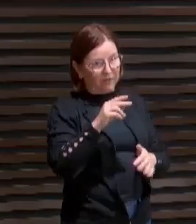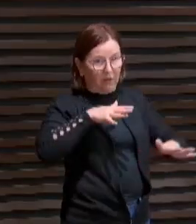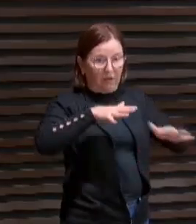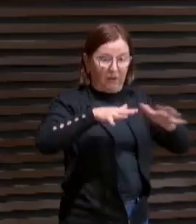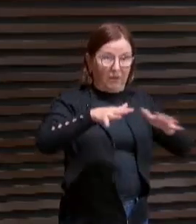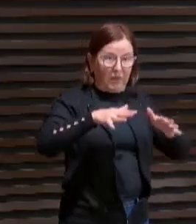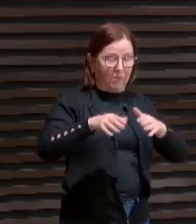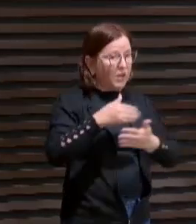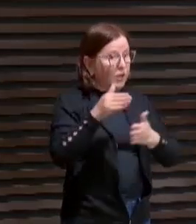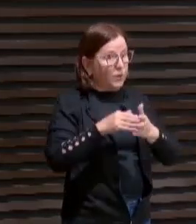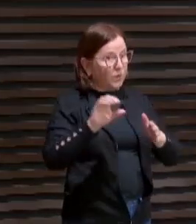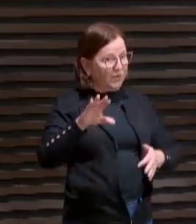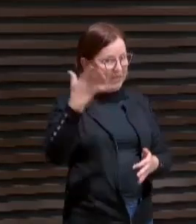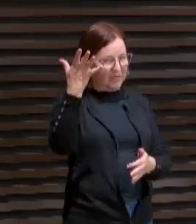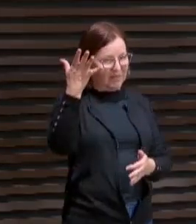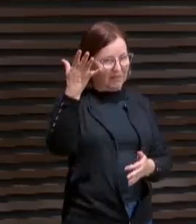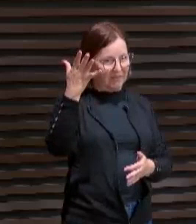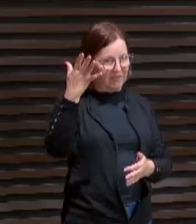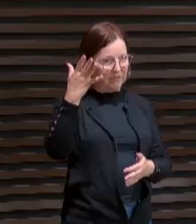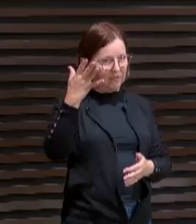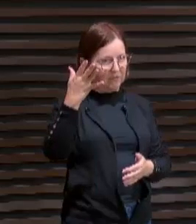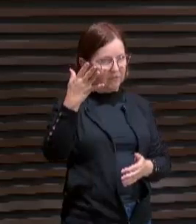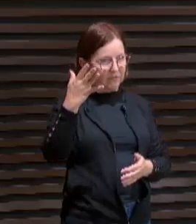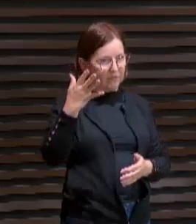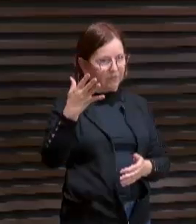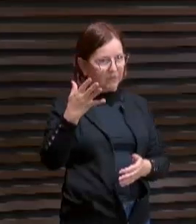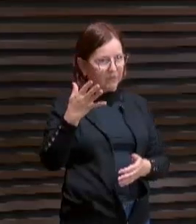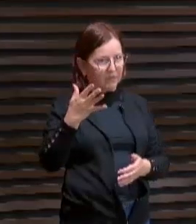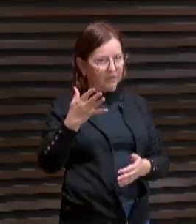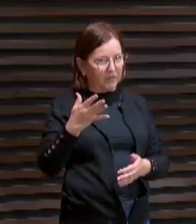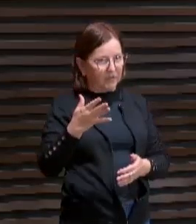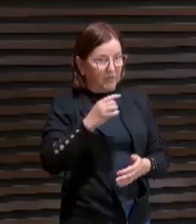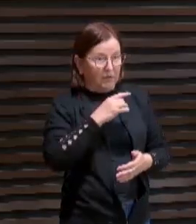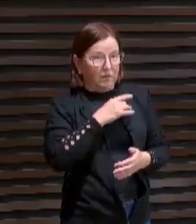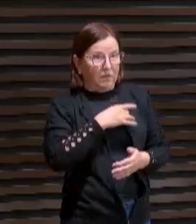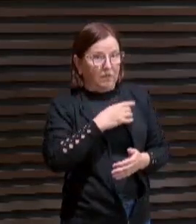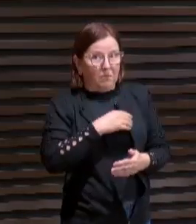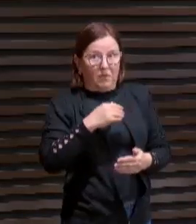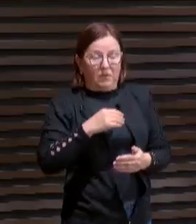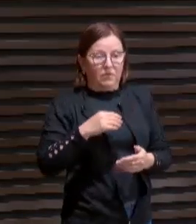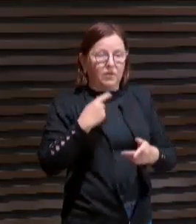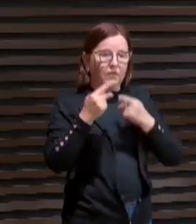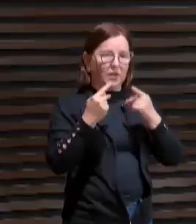terremoto e tudo o que se passava, ficaram possuídos de grande temor e disseram: